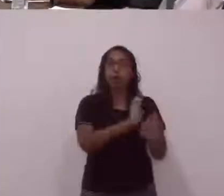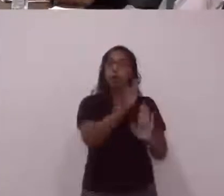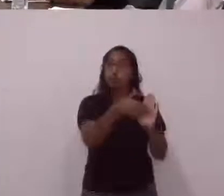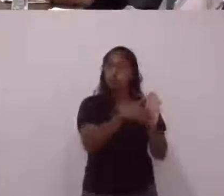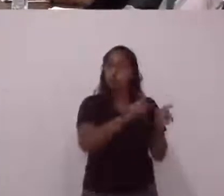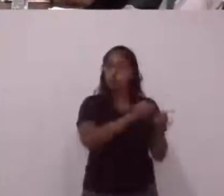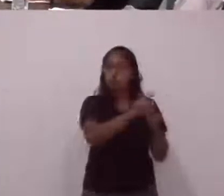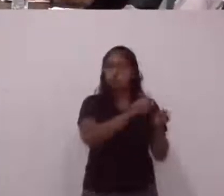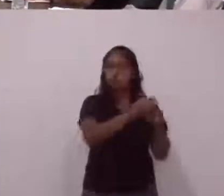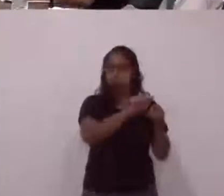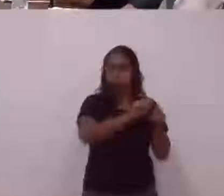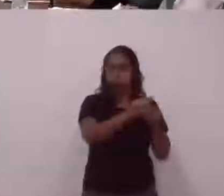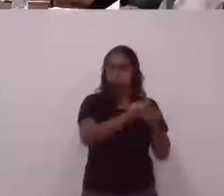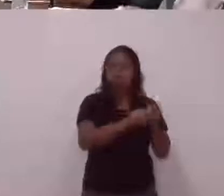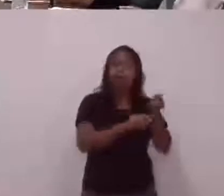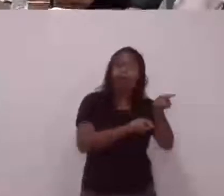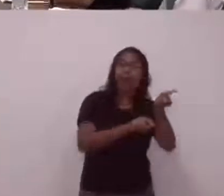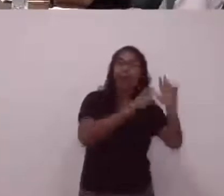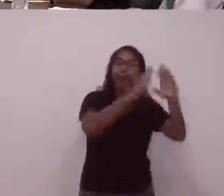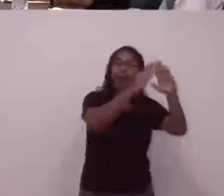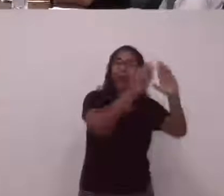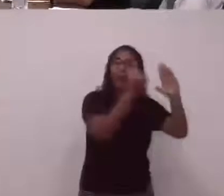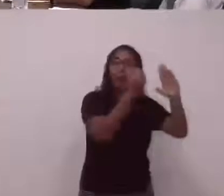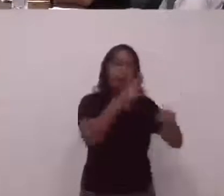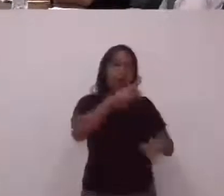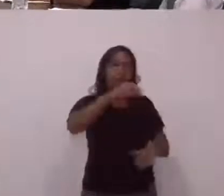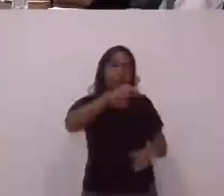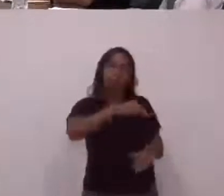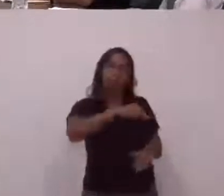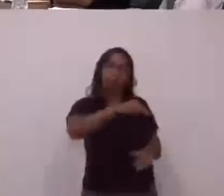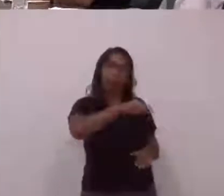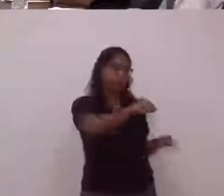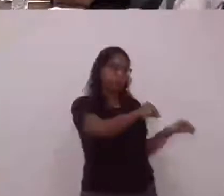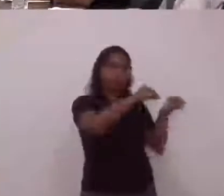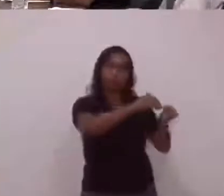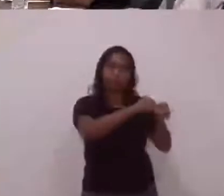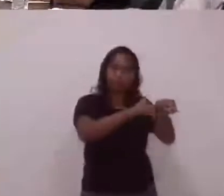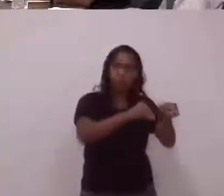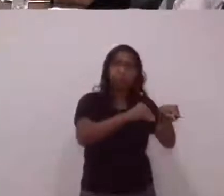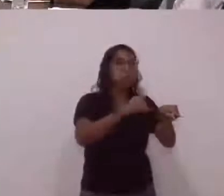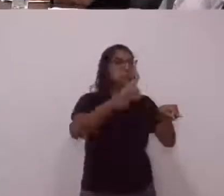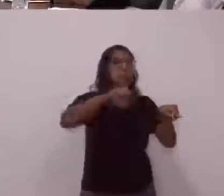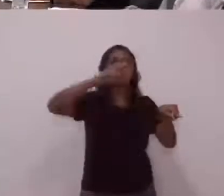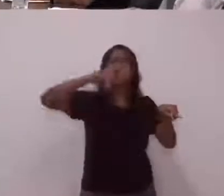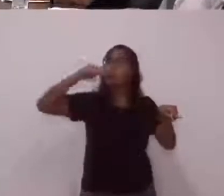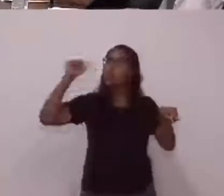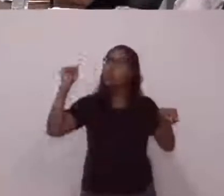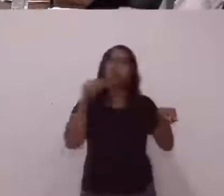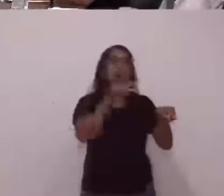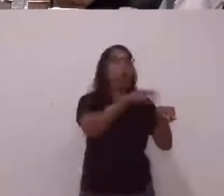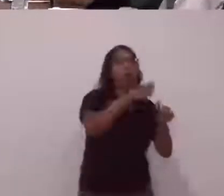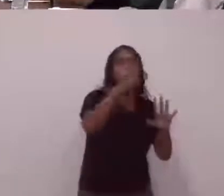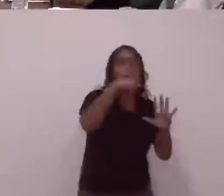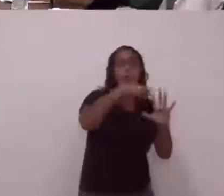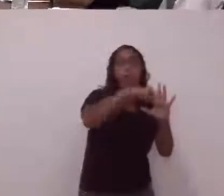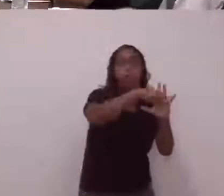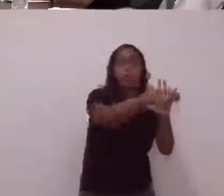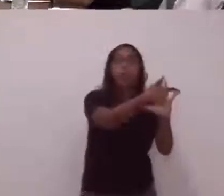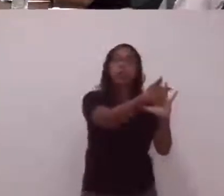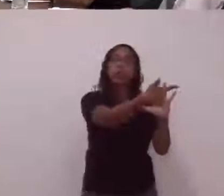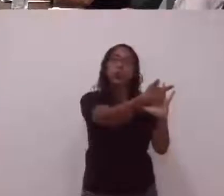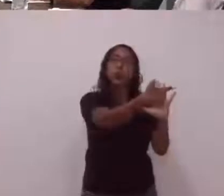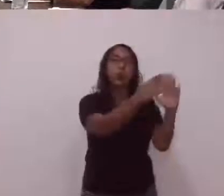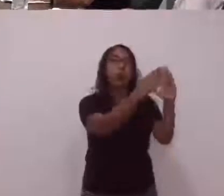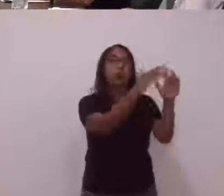aluguéis, o imóvel nunca foi ocupado pela corporação, ao longo de todo o período da alocação, por